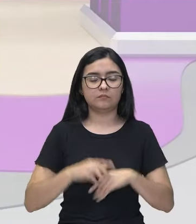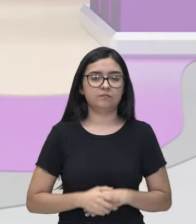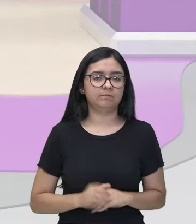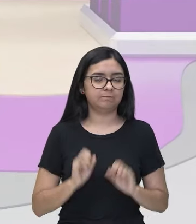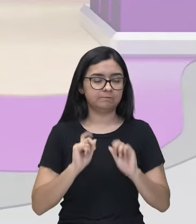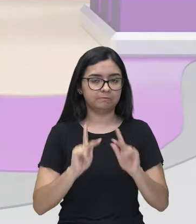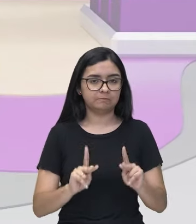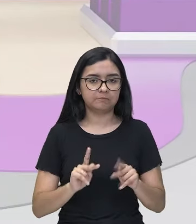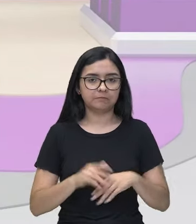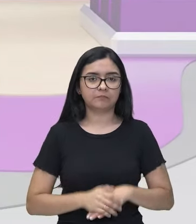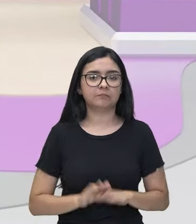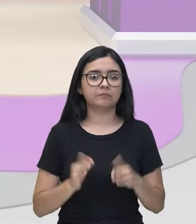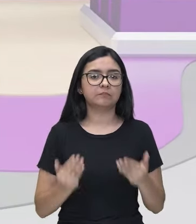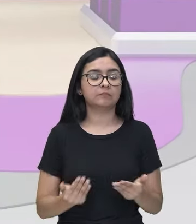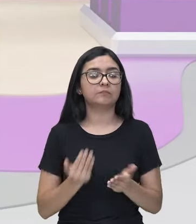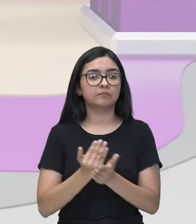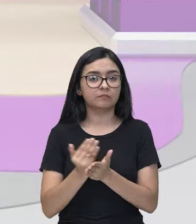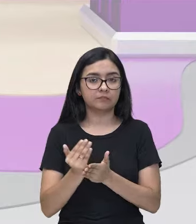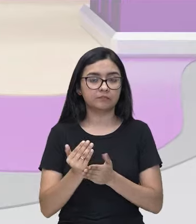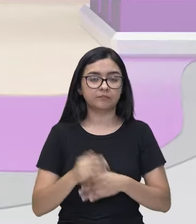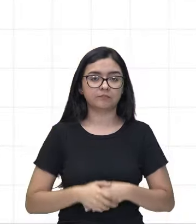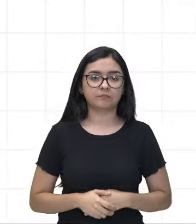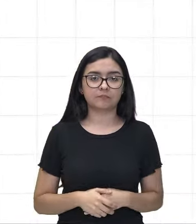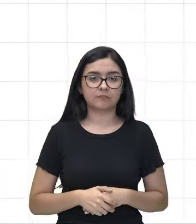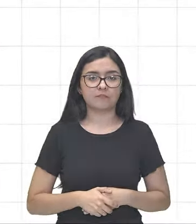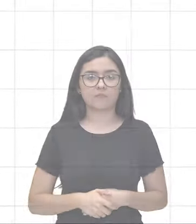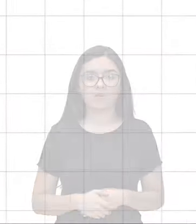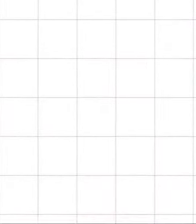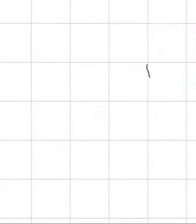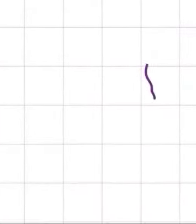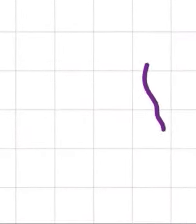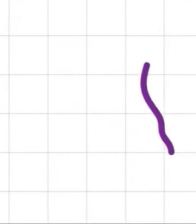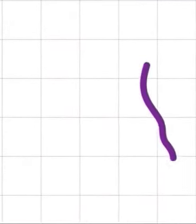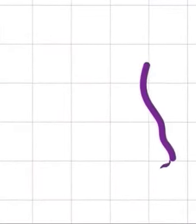bem? Então, alunos, vamos ao início da aula.